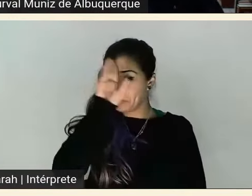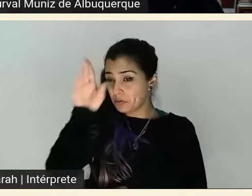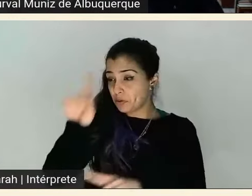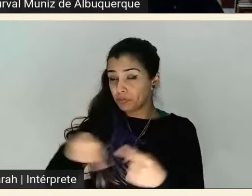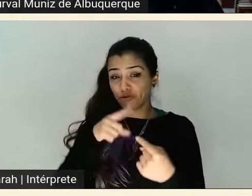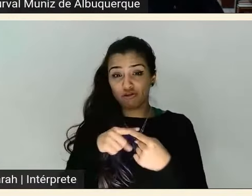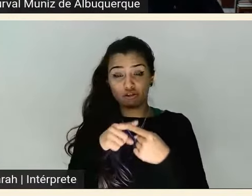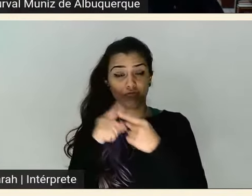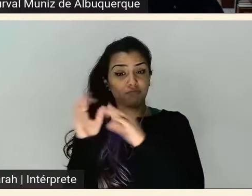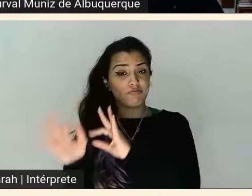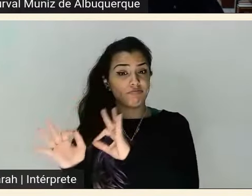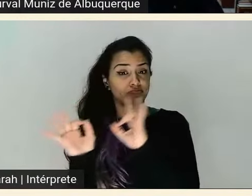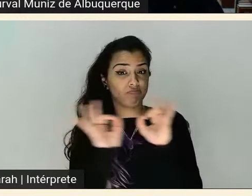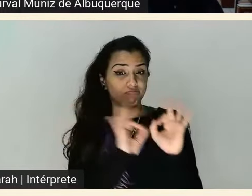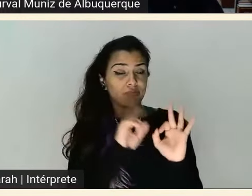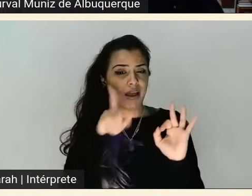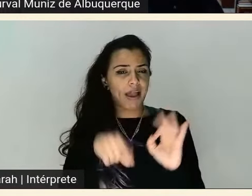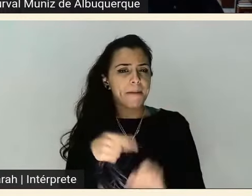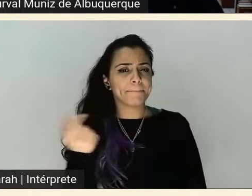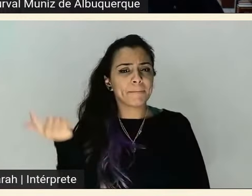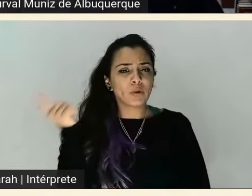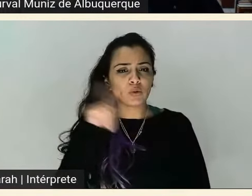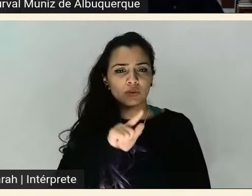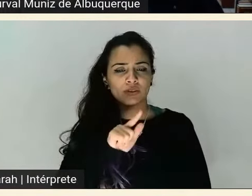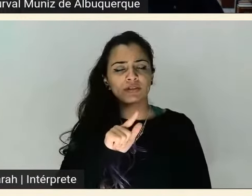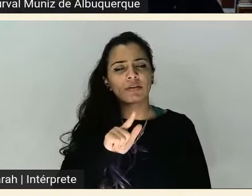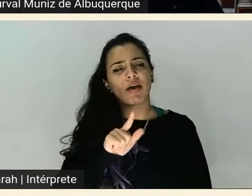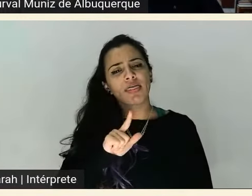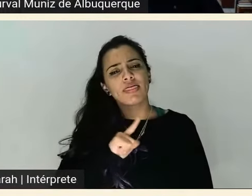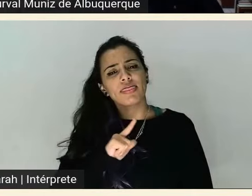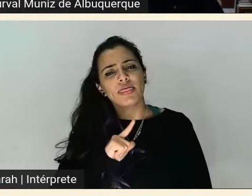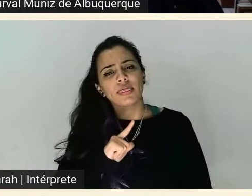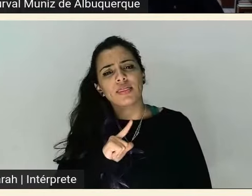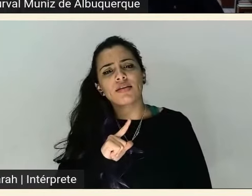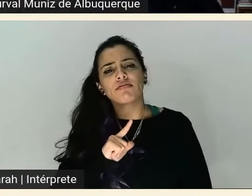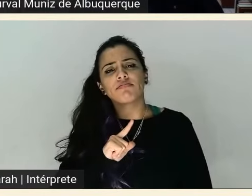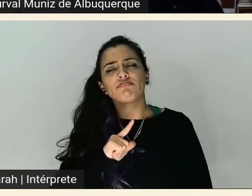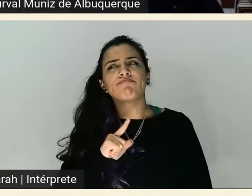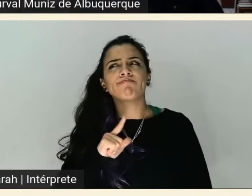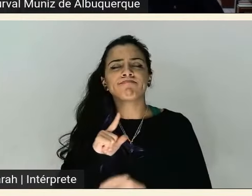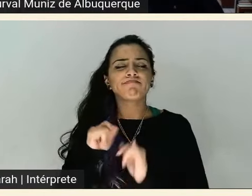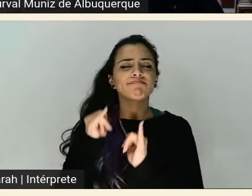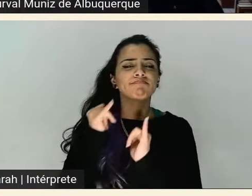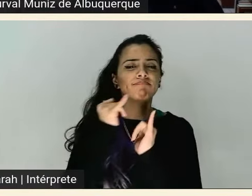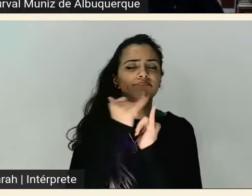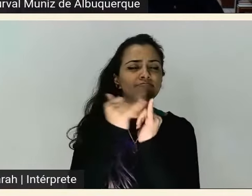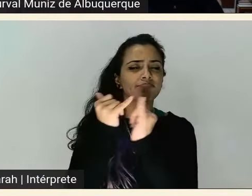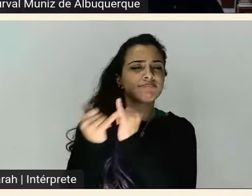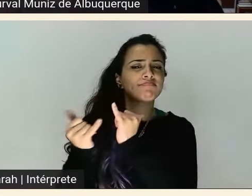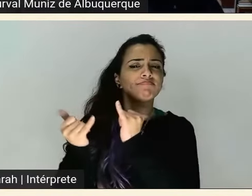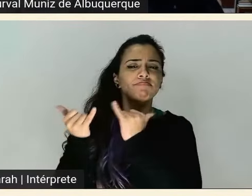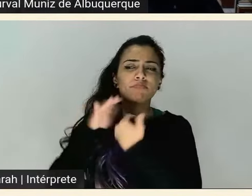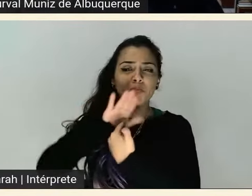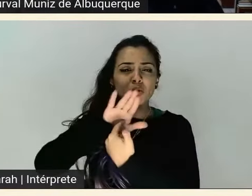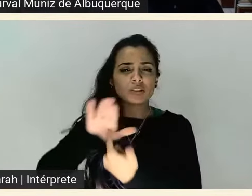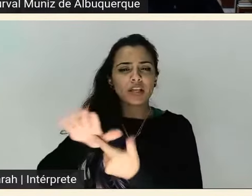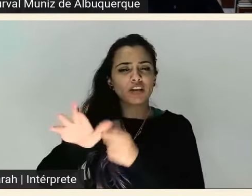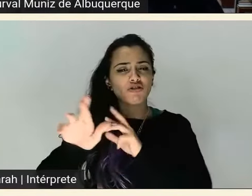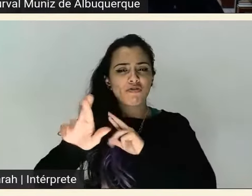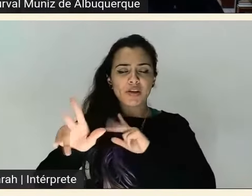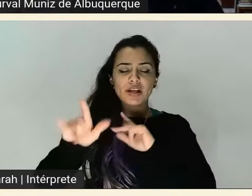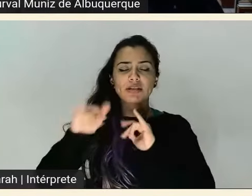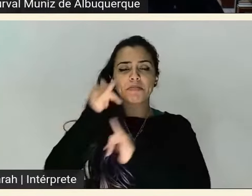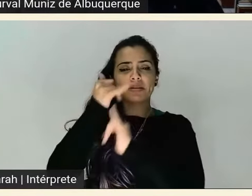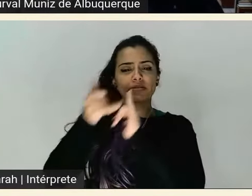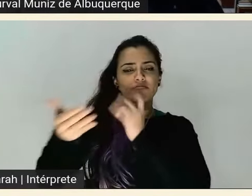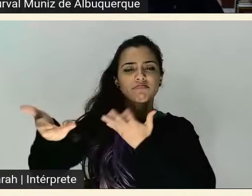é relativizar uma versão apaziguada dos fatos e mostrar a ebulição, né, em que